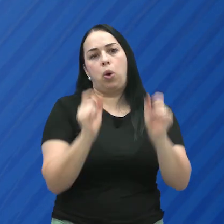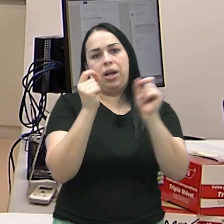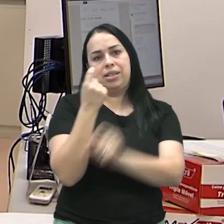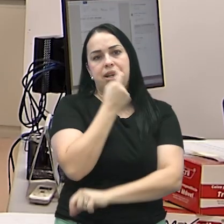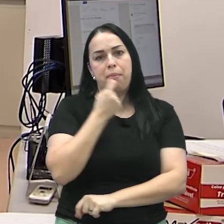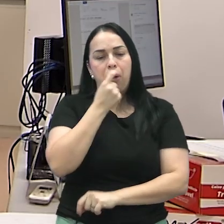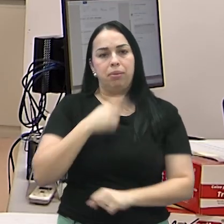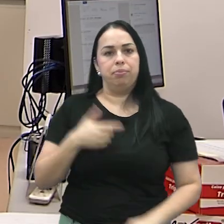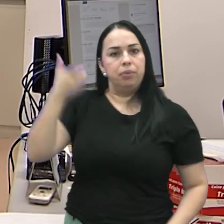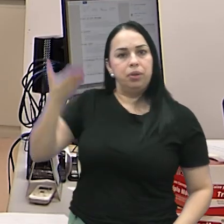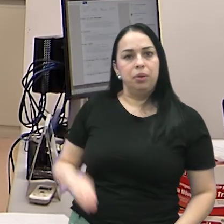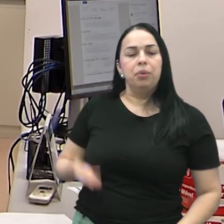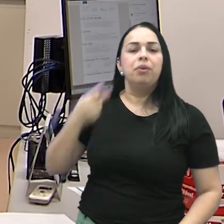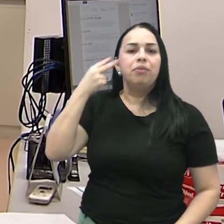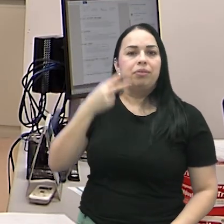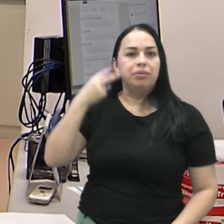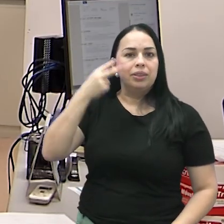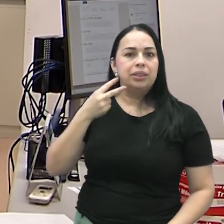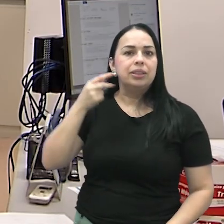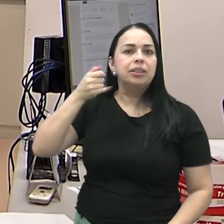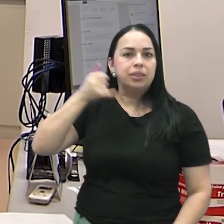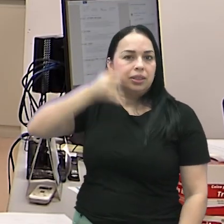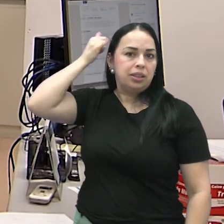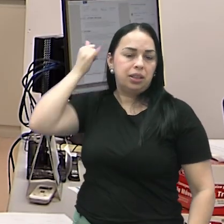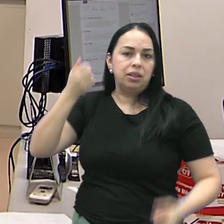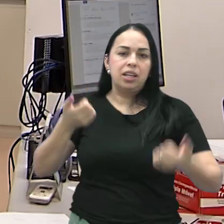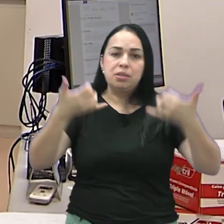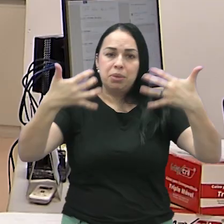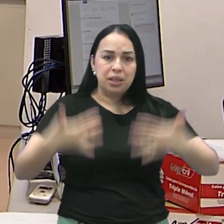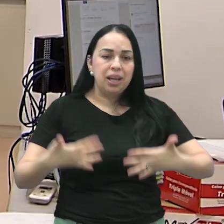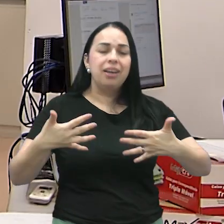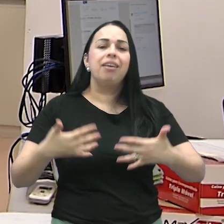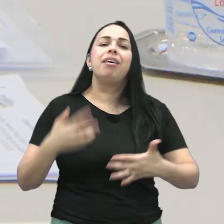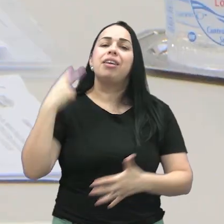Bucal. Para o vereador Sidney Campos, o Poder